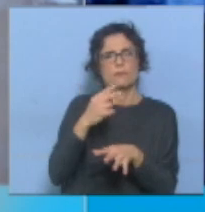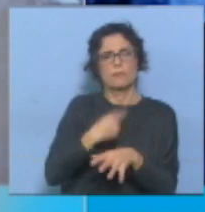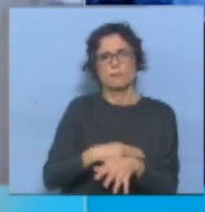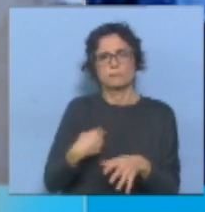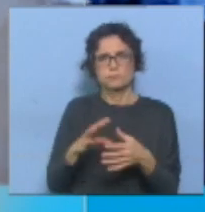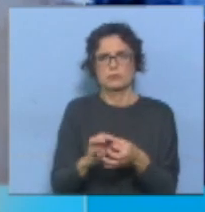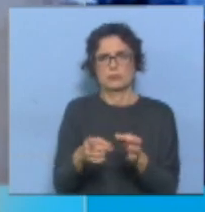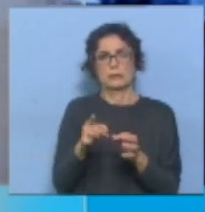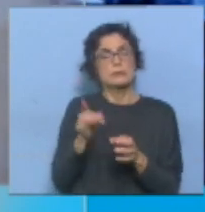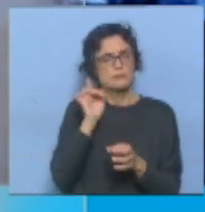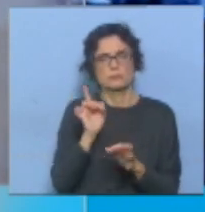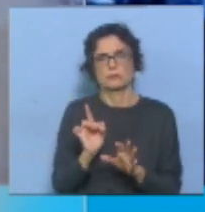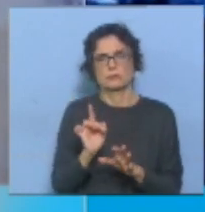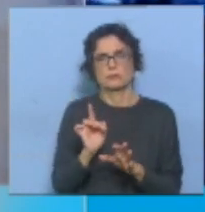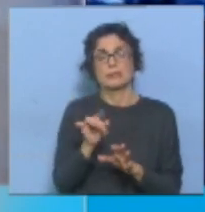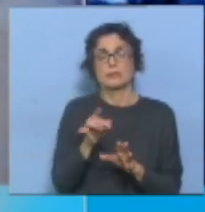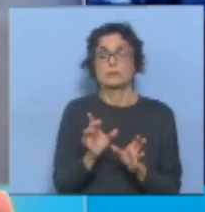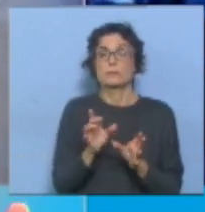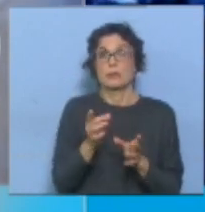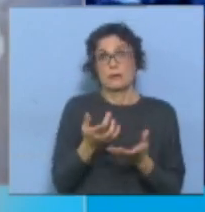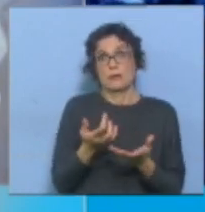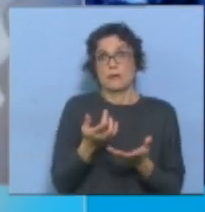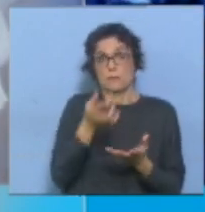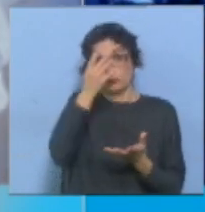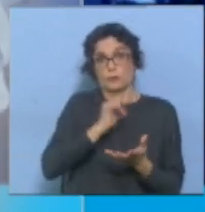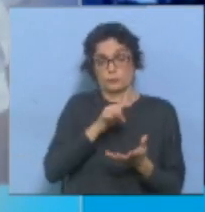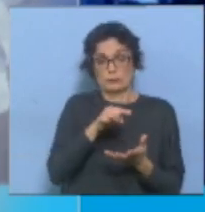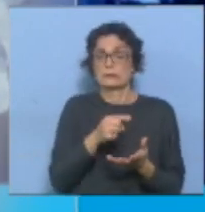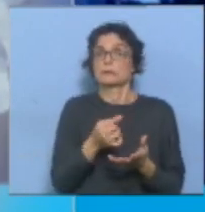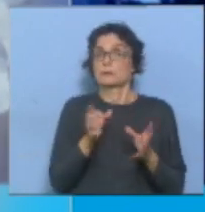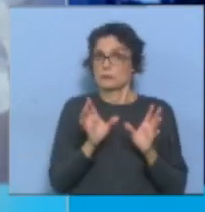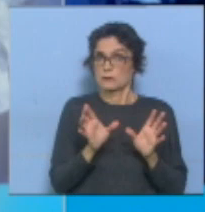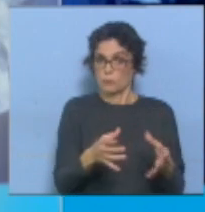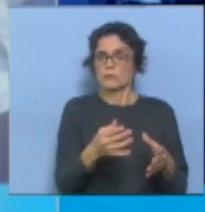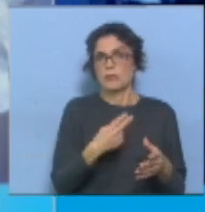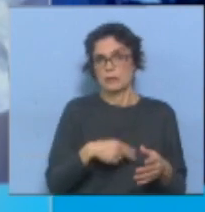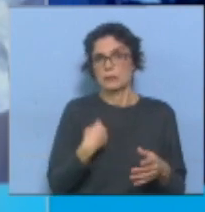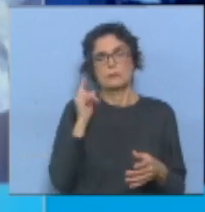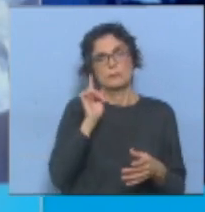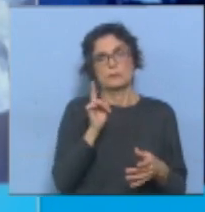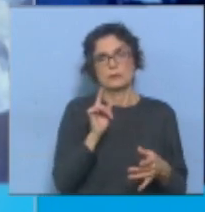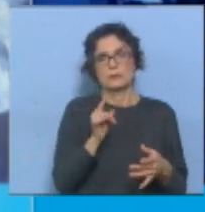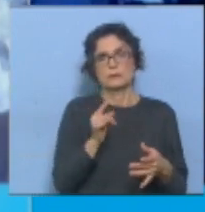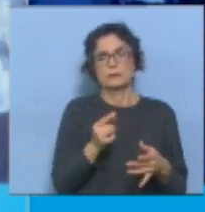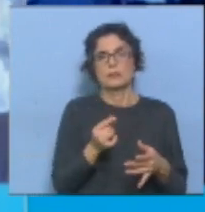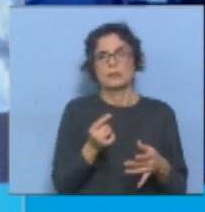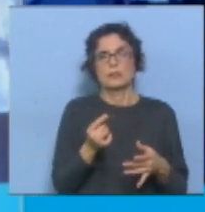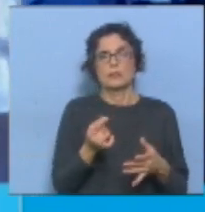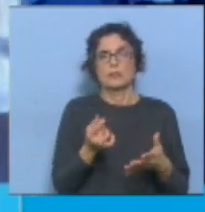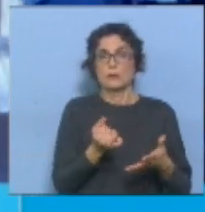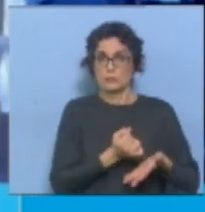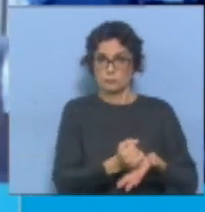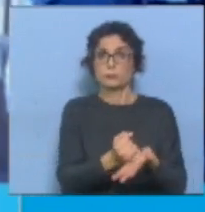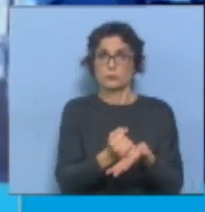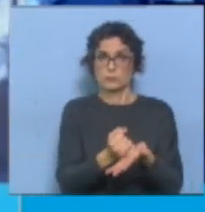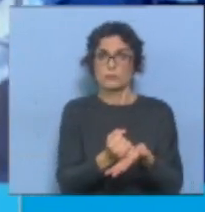que as comunidades cristãs não apenas apoiem financeiramente, porque fazem um peditório no dia, acho que é já este domingo,